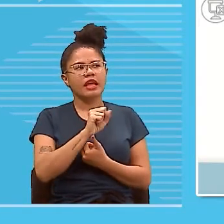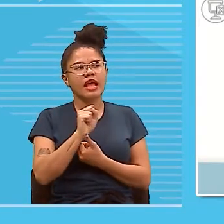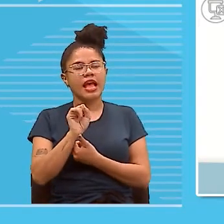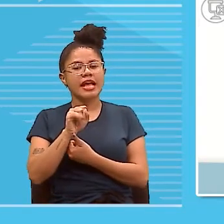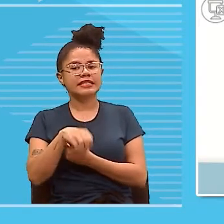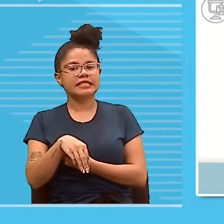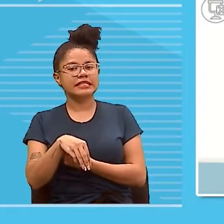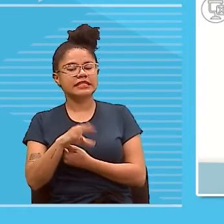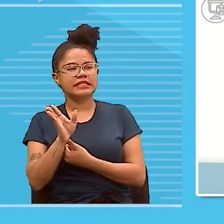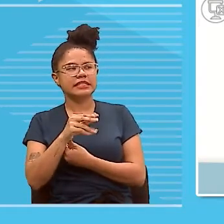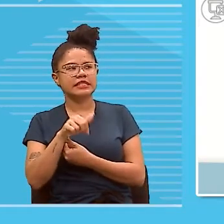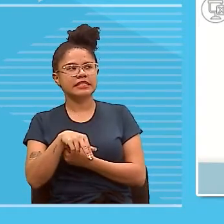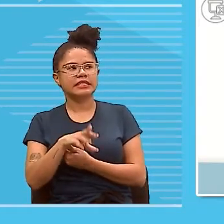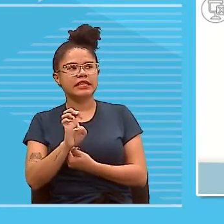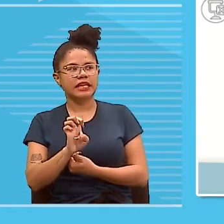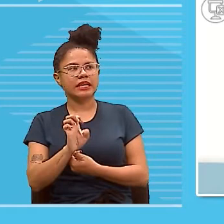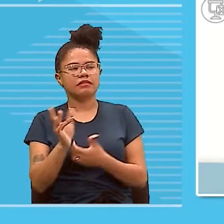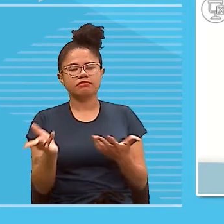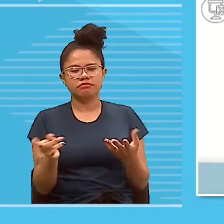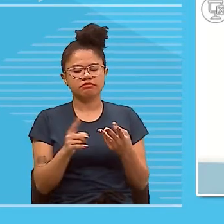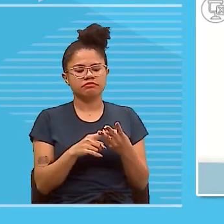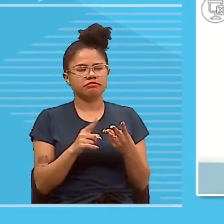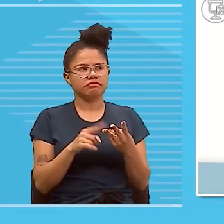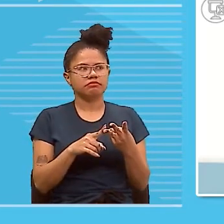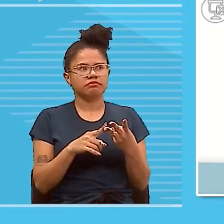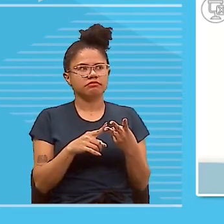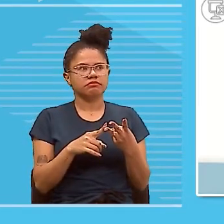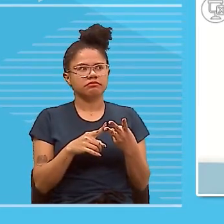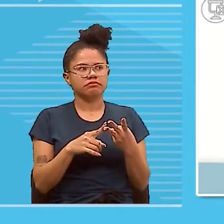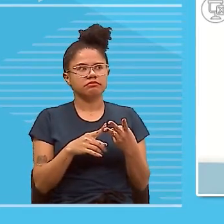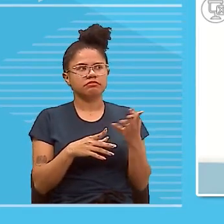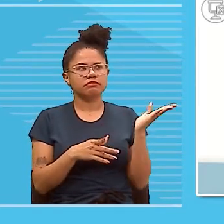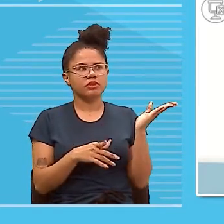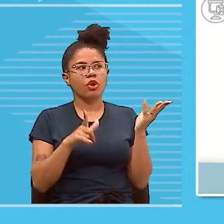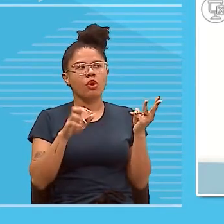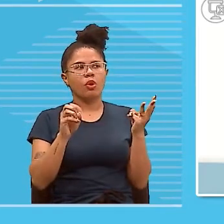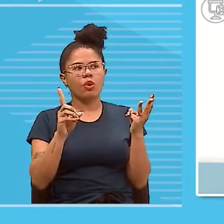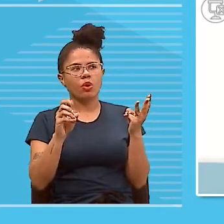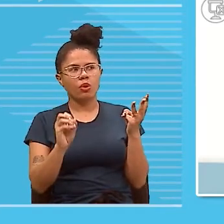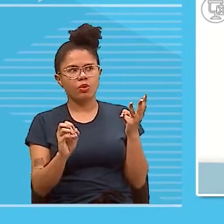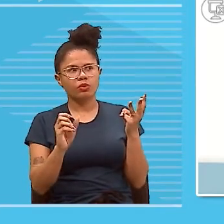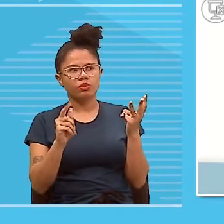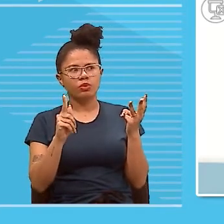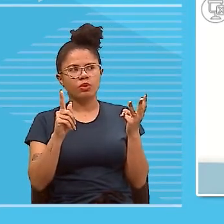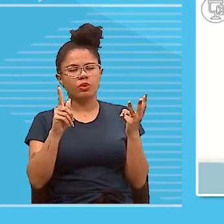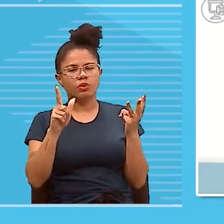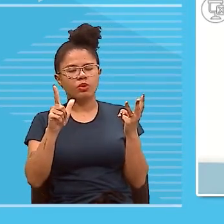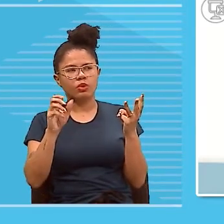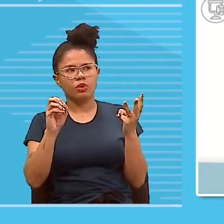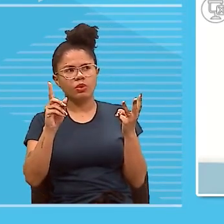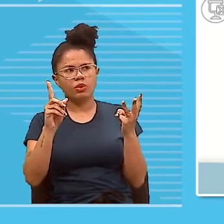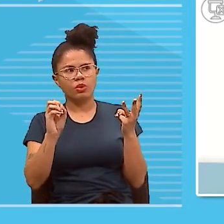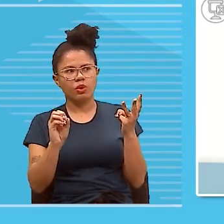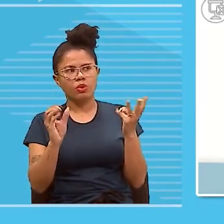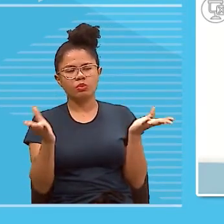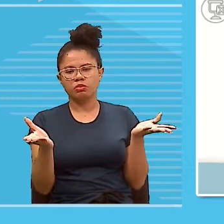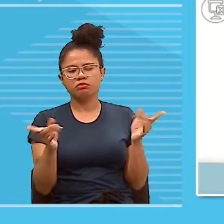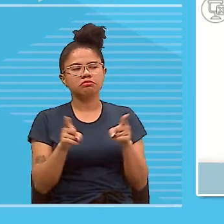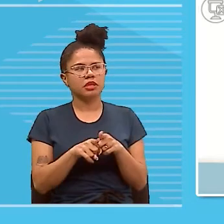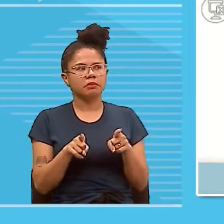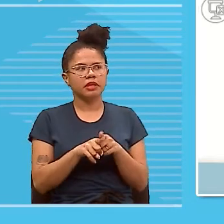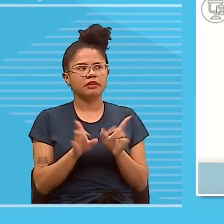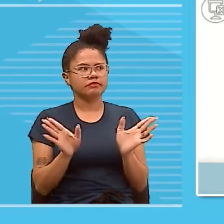mal o sinal tocou terminei a prova logo que terminou logo que o sinal tocou aí vai